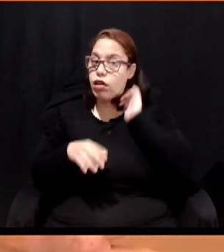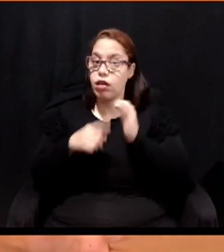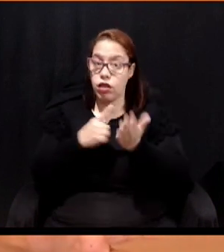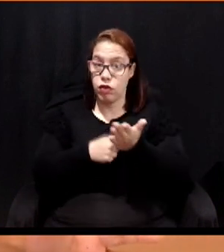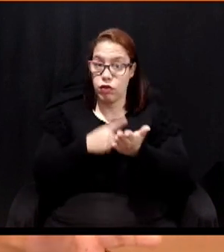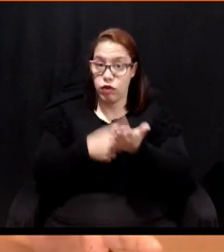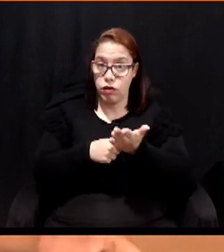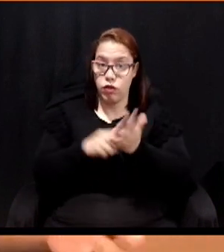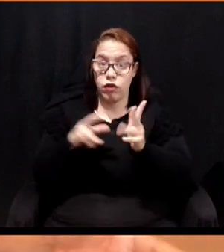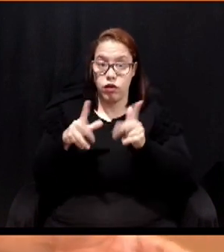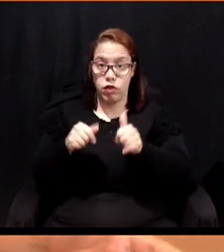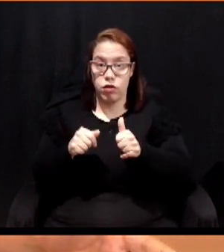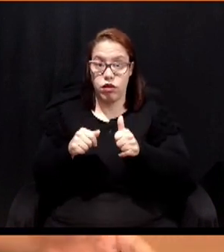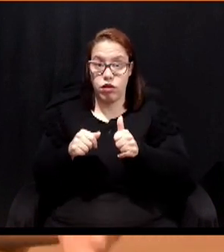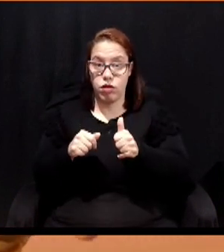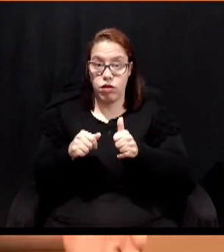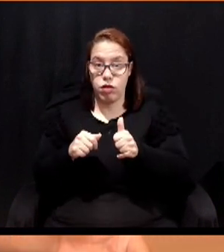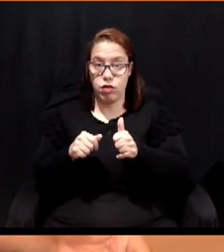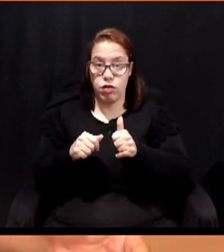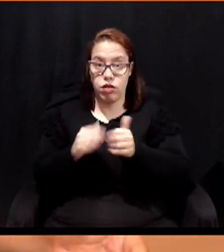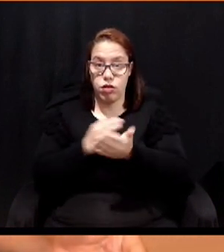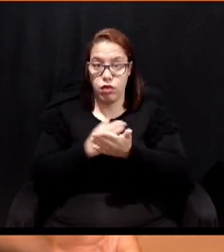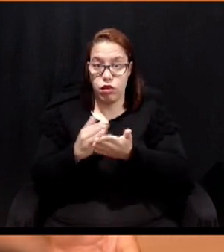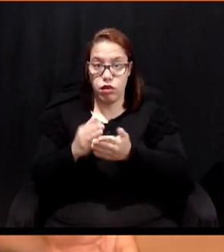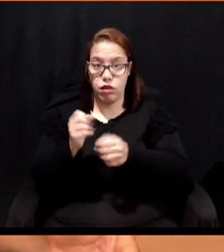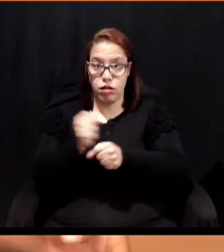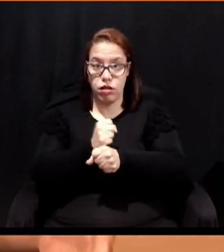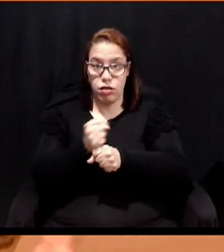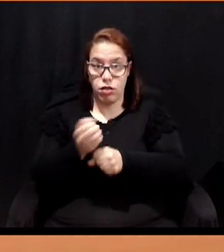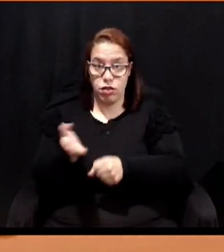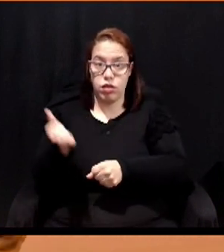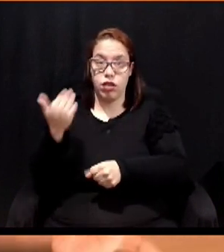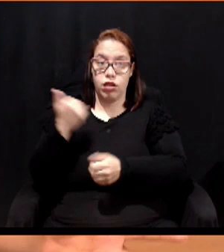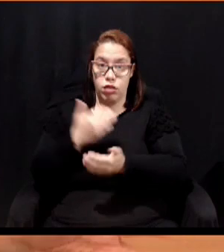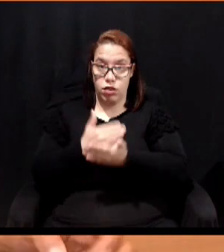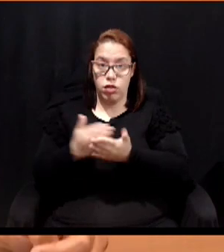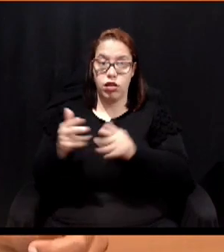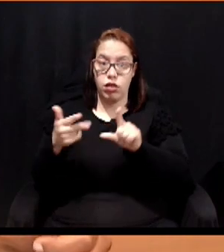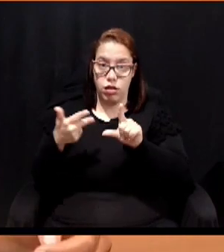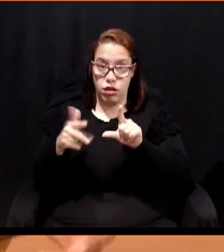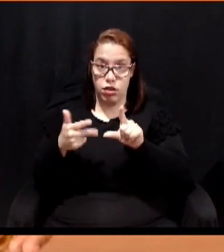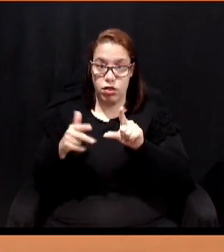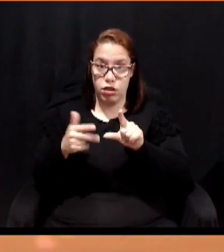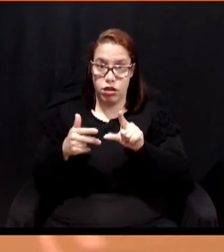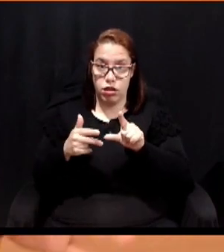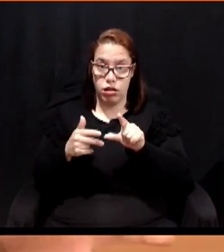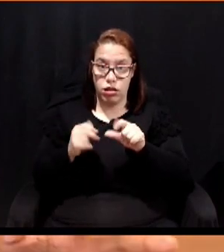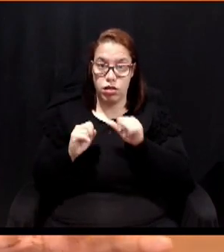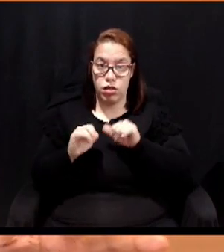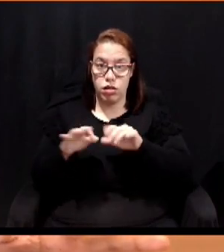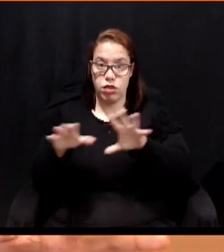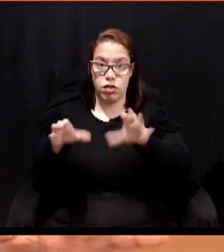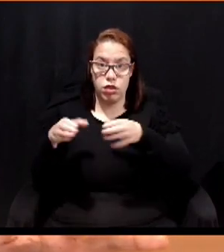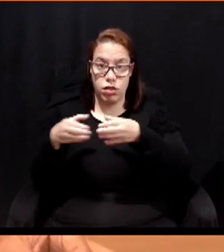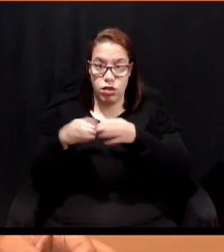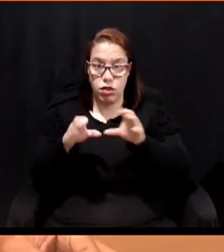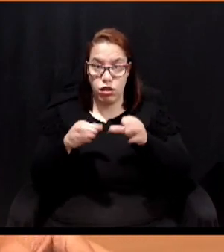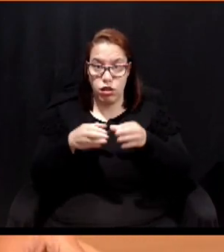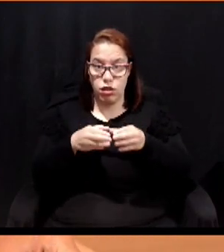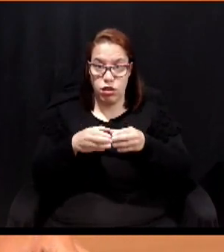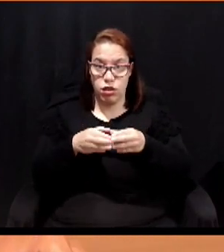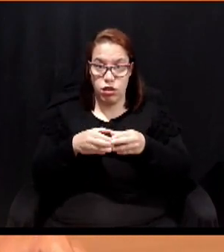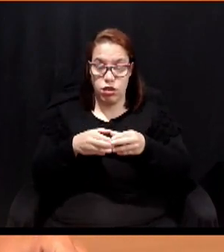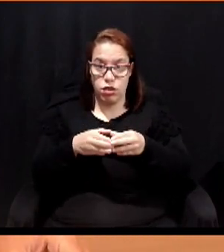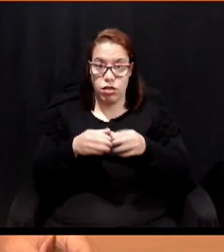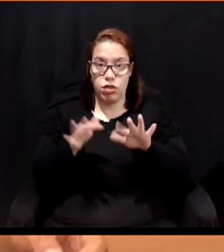foram marcadas no começo do ano, né? Antes de iniciar a legislatura, que é quando a gente teve a distribuição das comissões, foi, se não me engano, no finalzinho